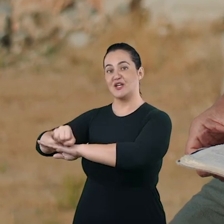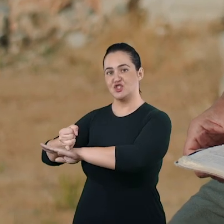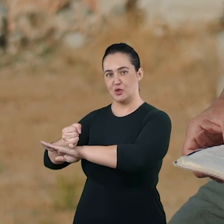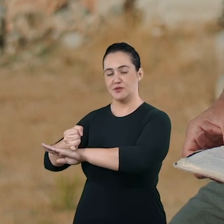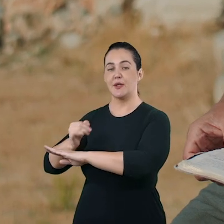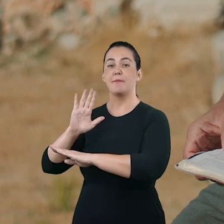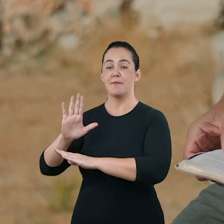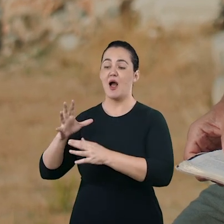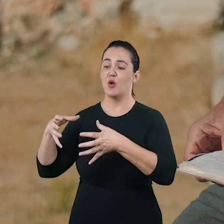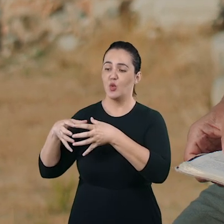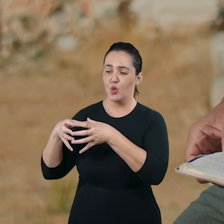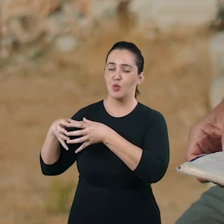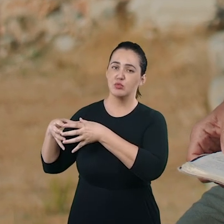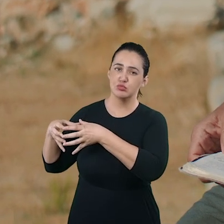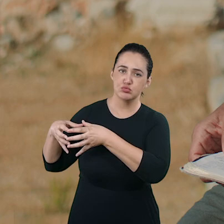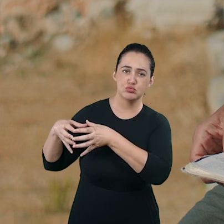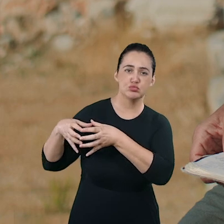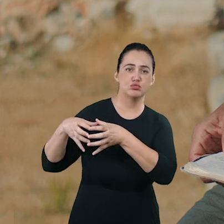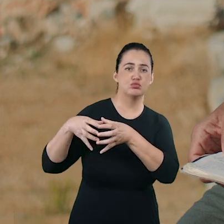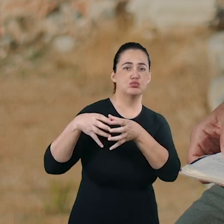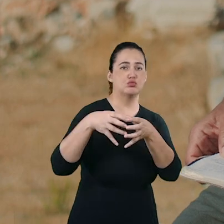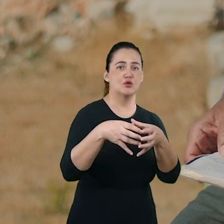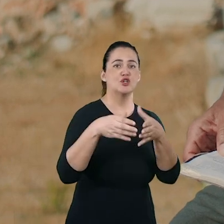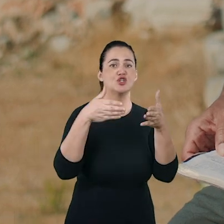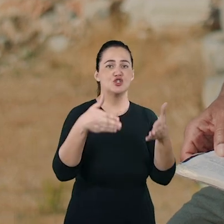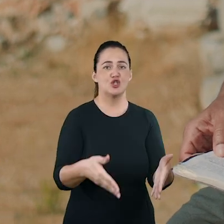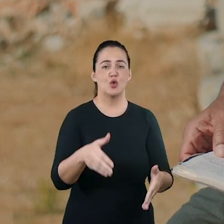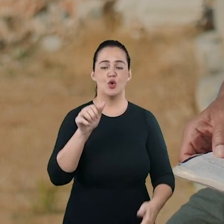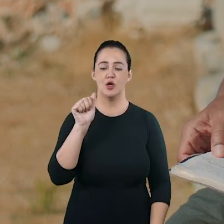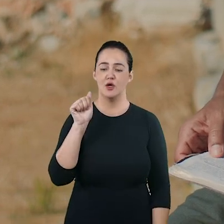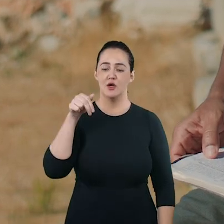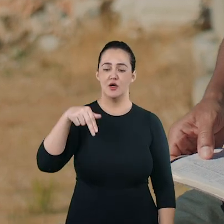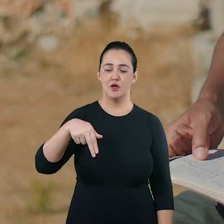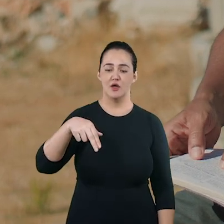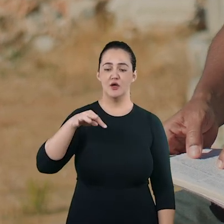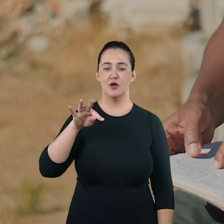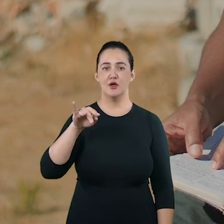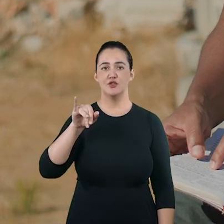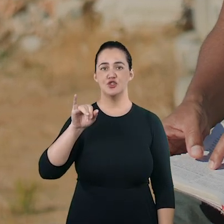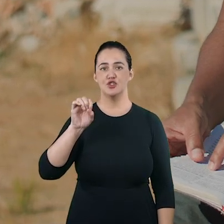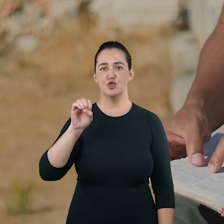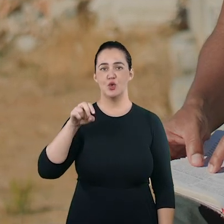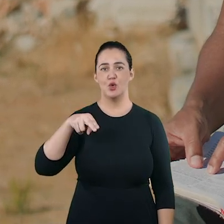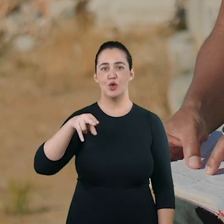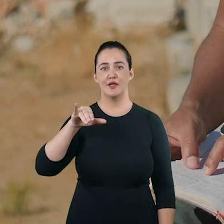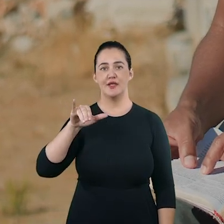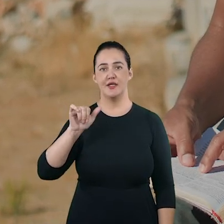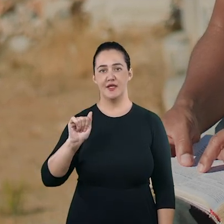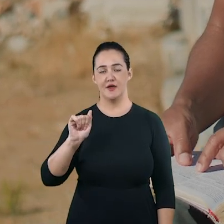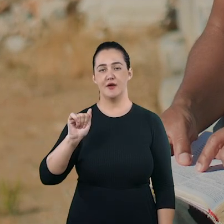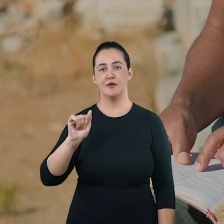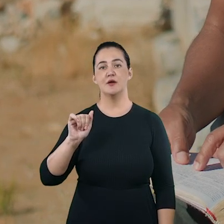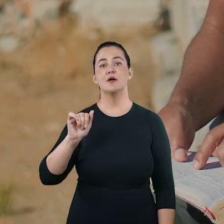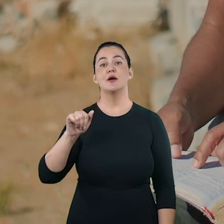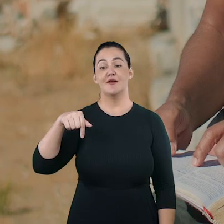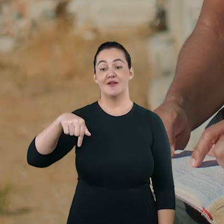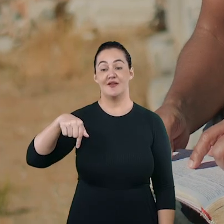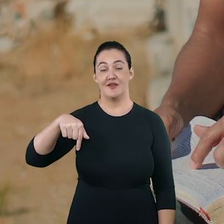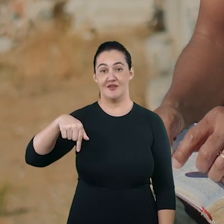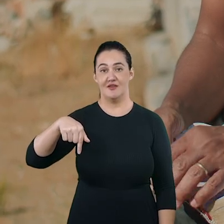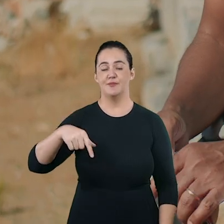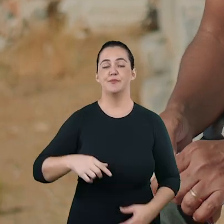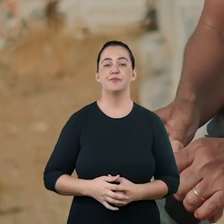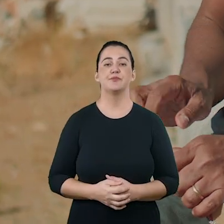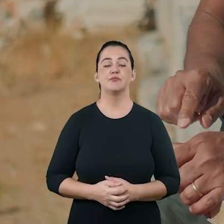Mas eles, saindo de Perge, chegaram a Antioquia da Psídia, exatamente o lugar onde nós estamos.